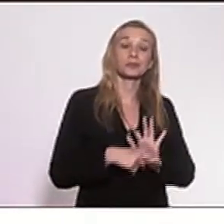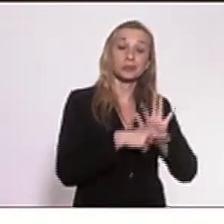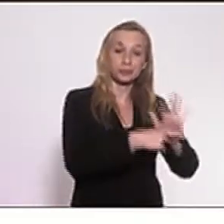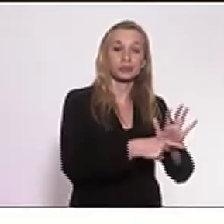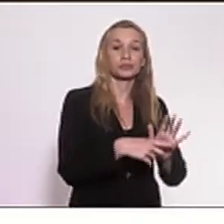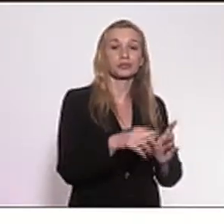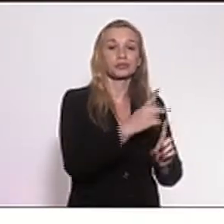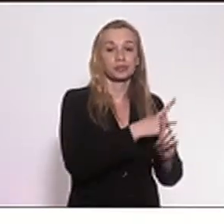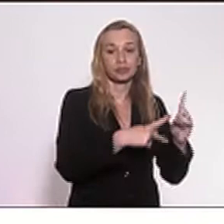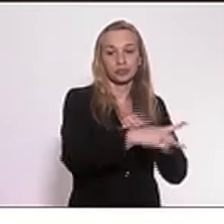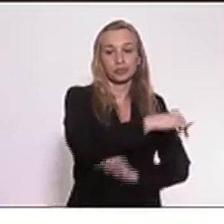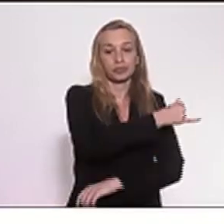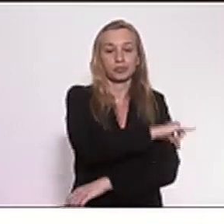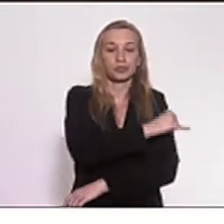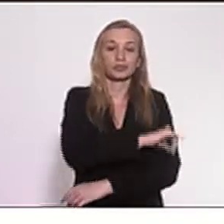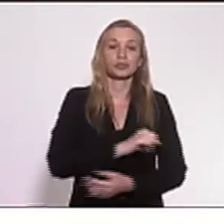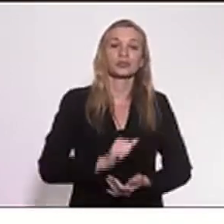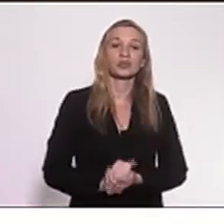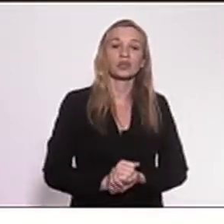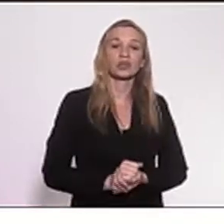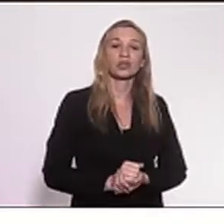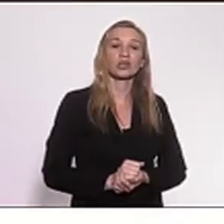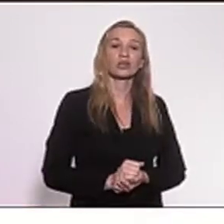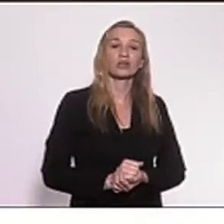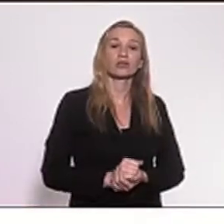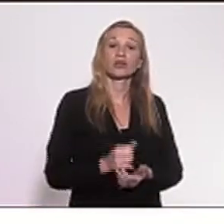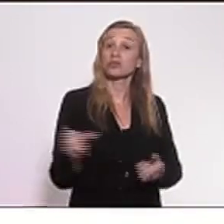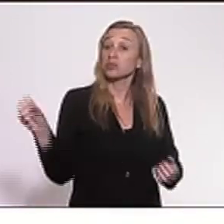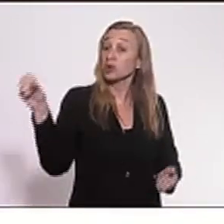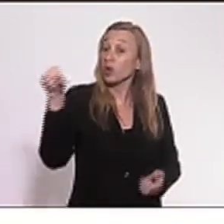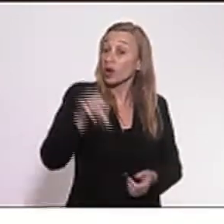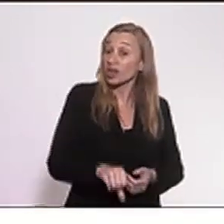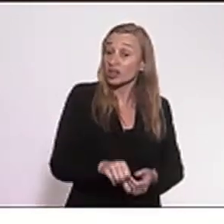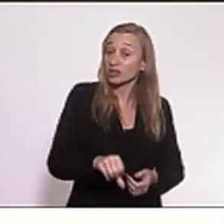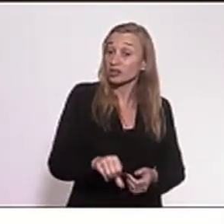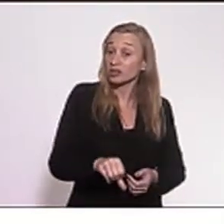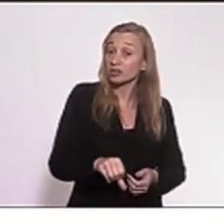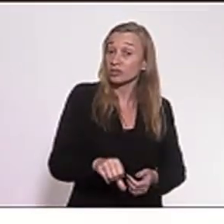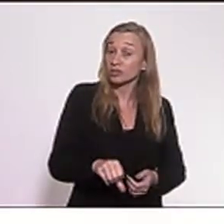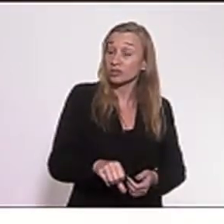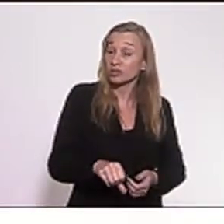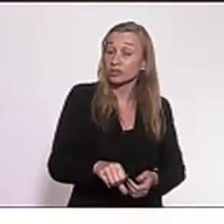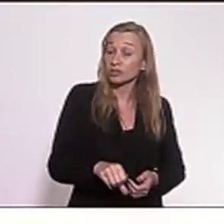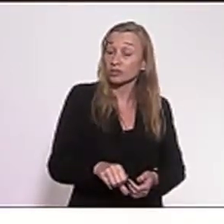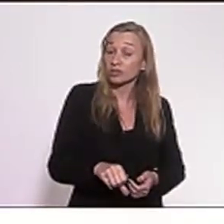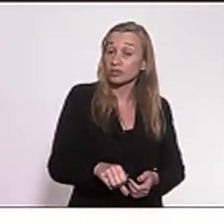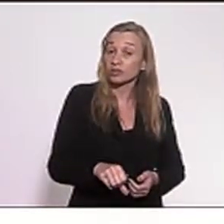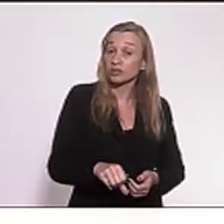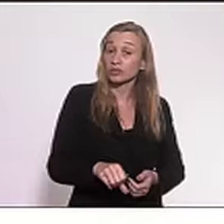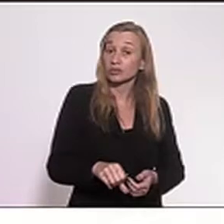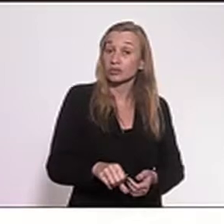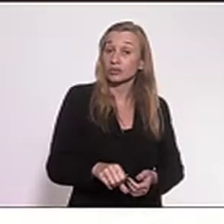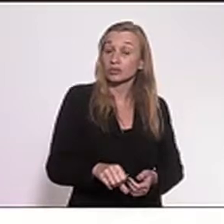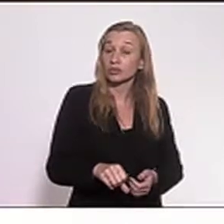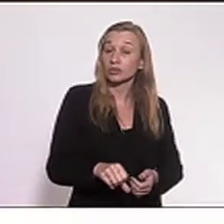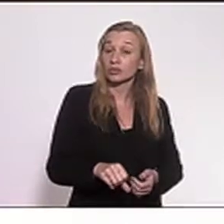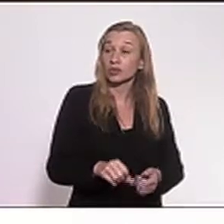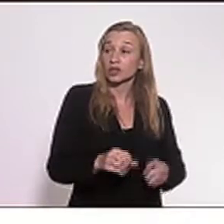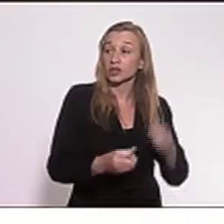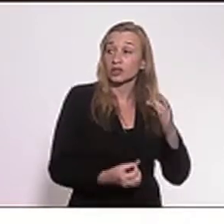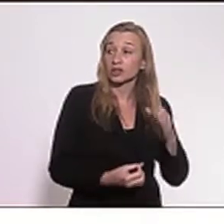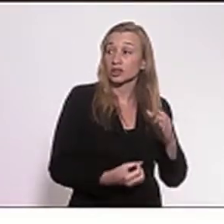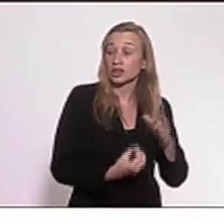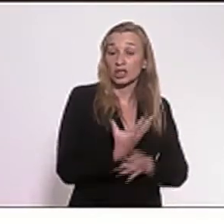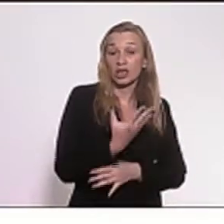com isso, foram fazendo com que o Rio Previdência fosse incapaz de compor uma poupança.